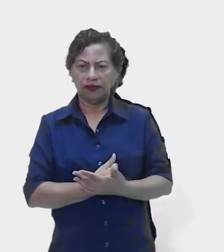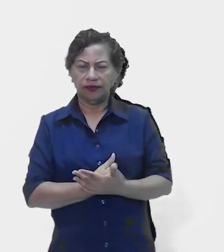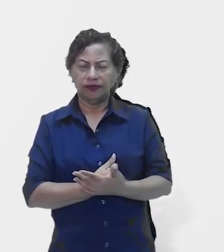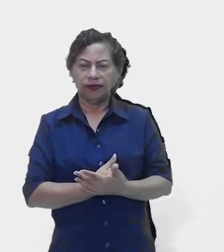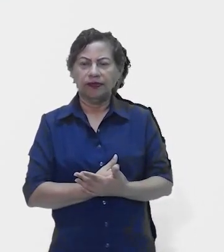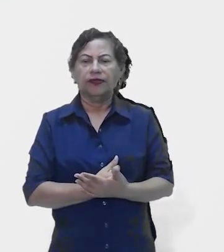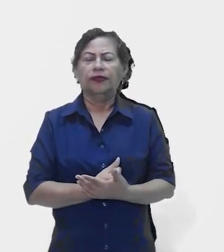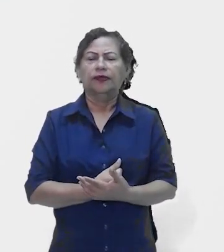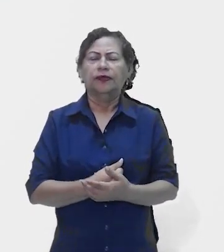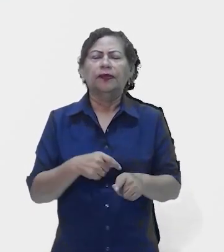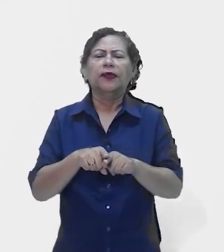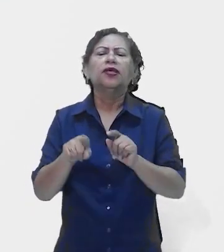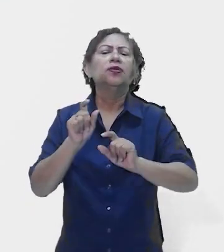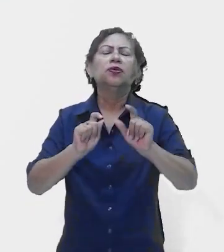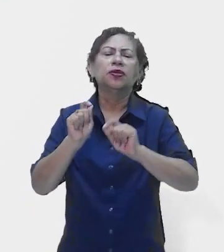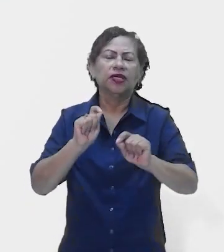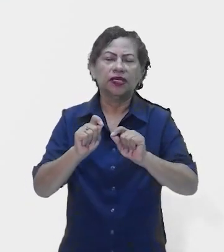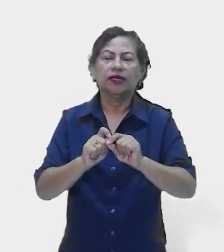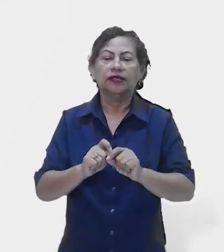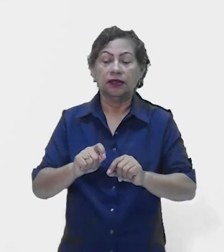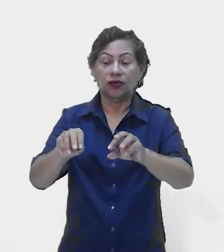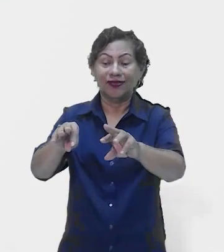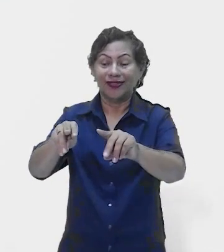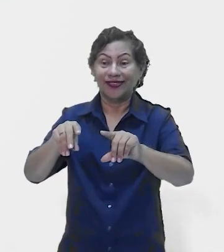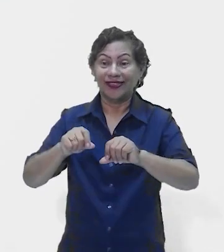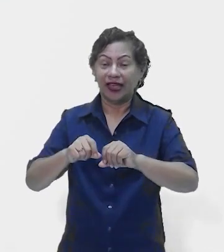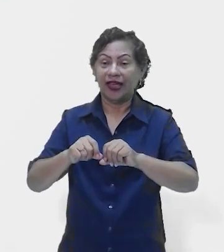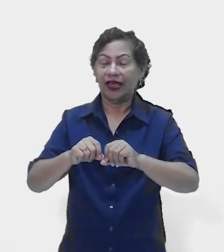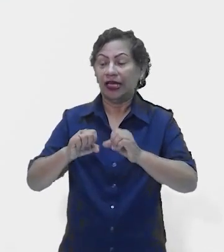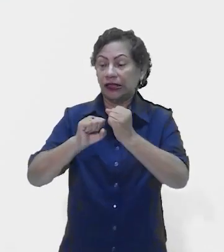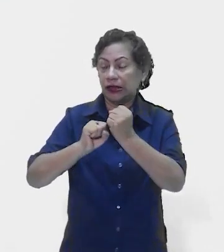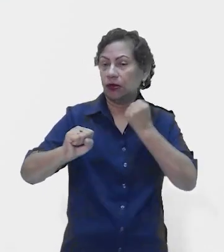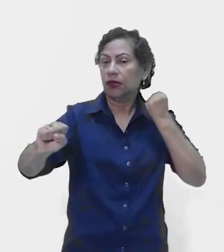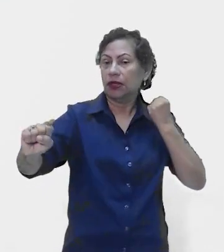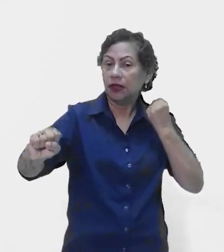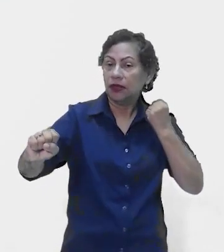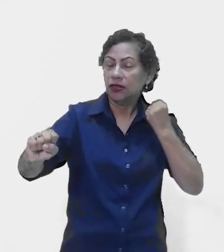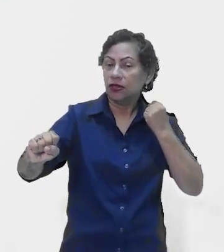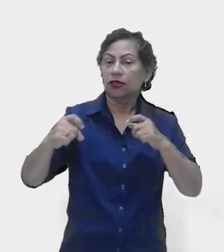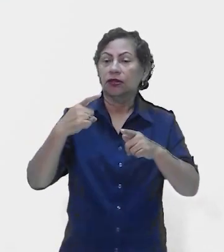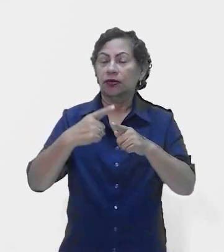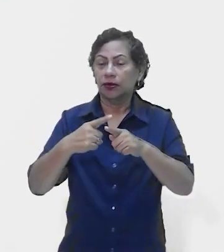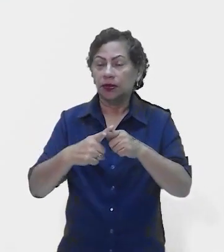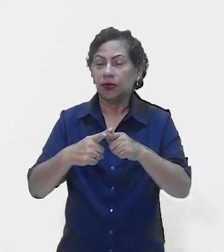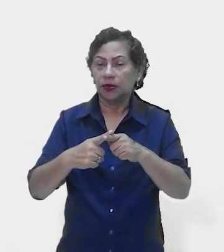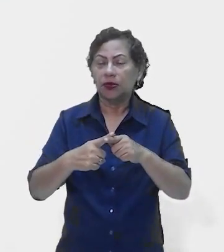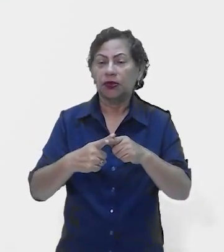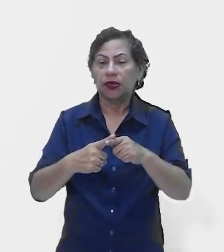grandes propriedades de terra, tudo bem? Essas grandes propriedades estão